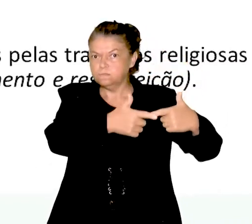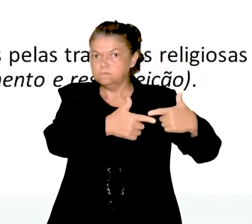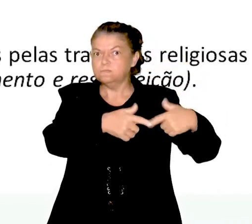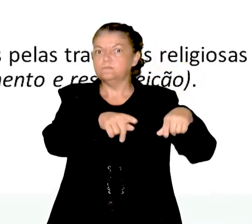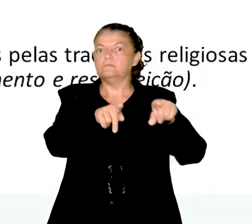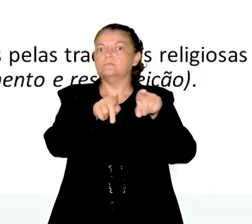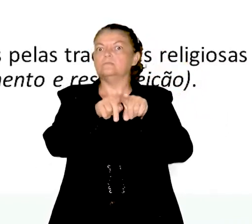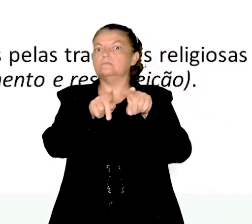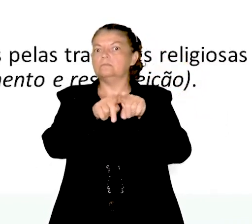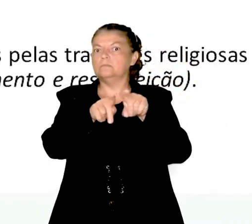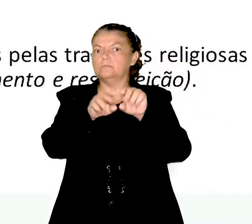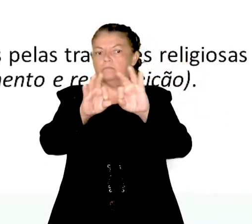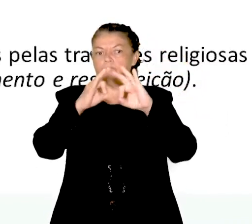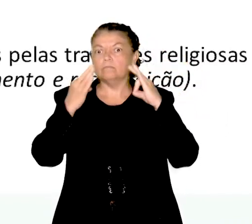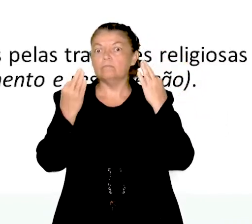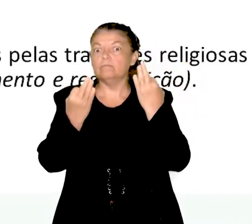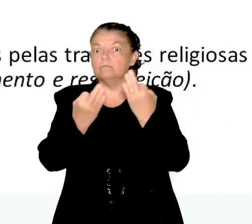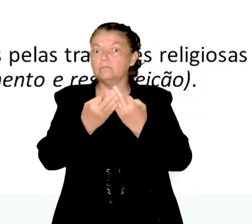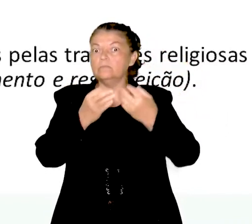ancestralidade, reencarnação,